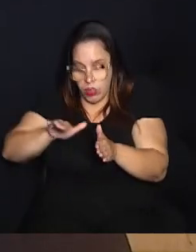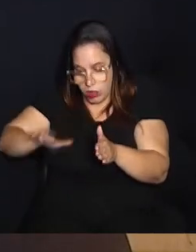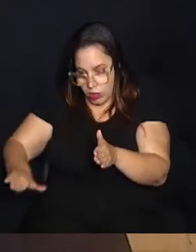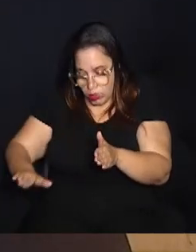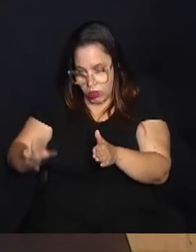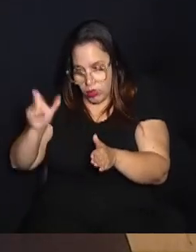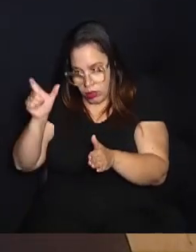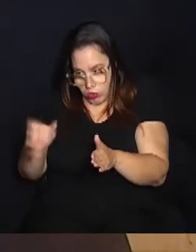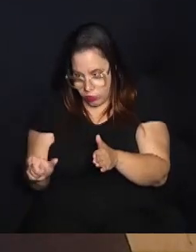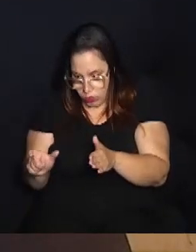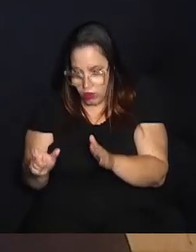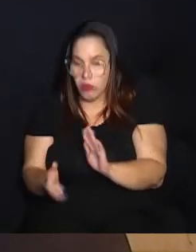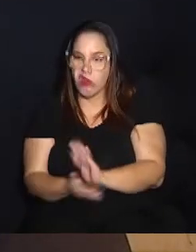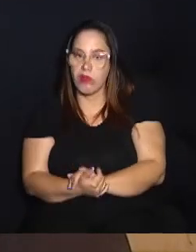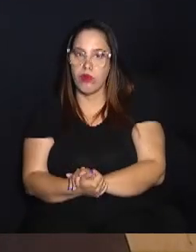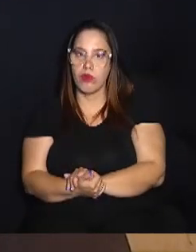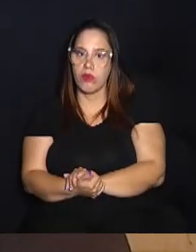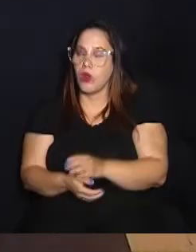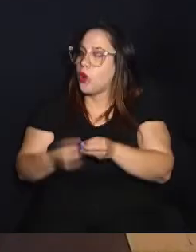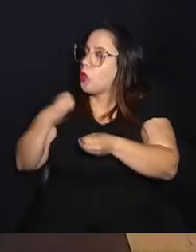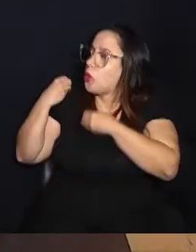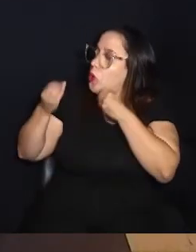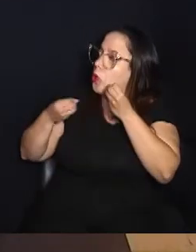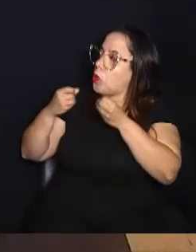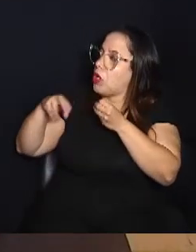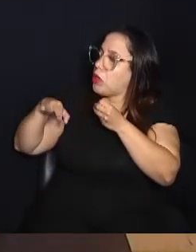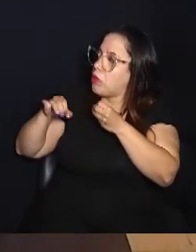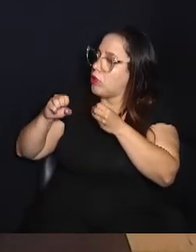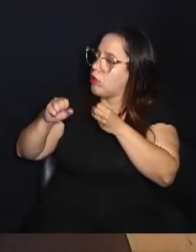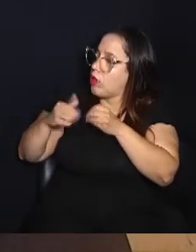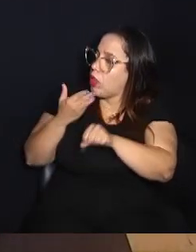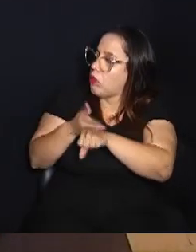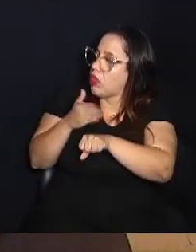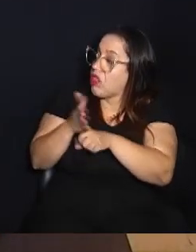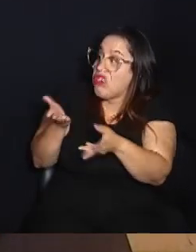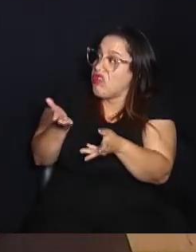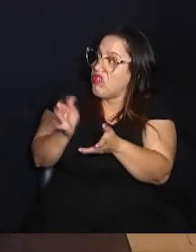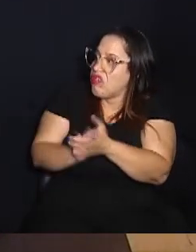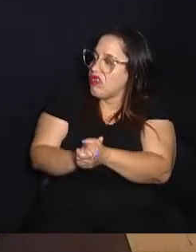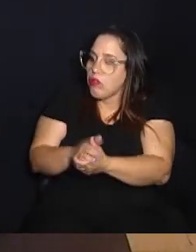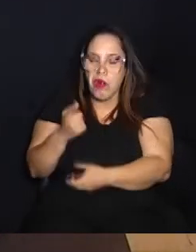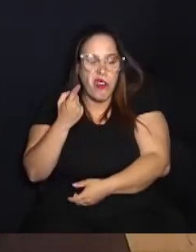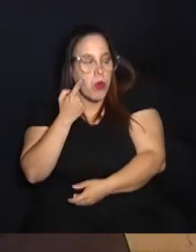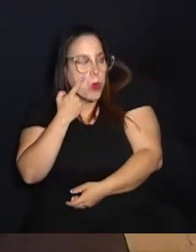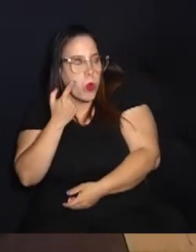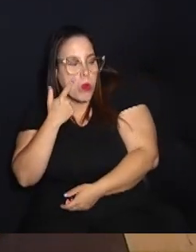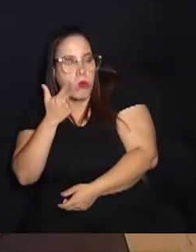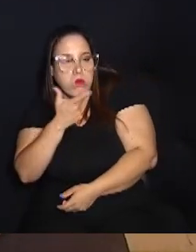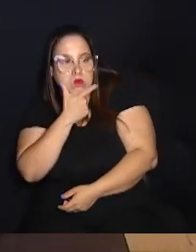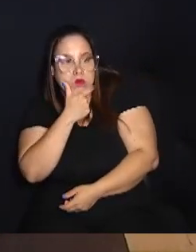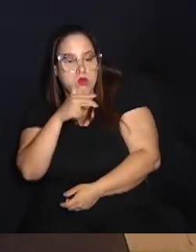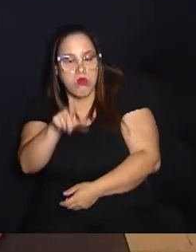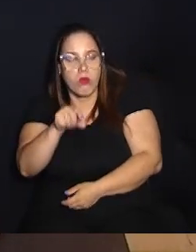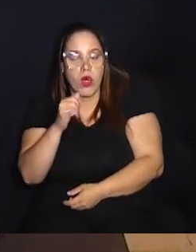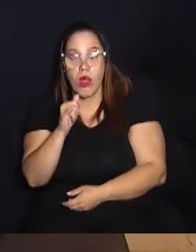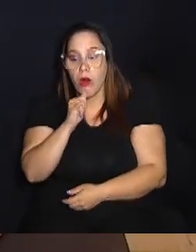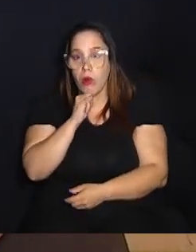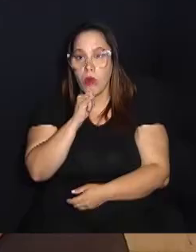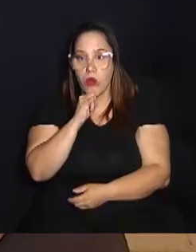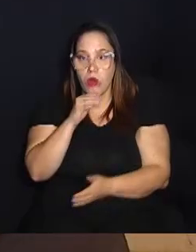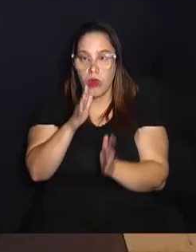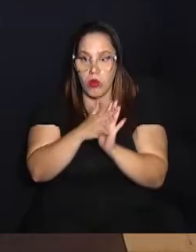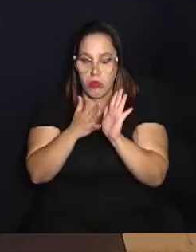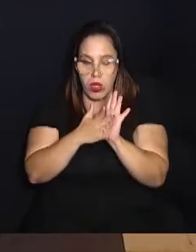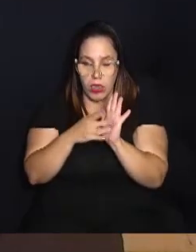par do sujeito. Como seria, Nima, isso na prática? Olha, eu vou pegar como